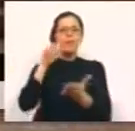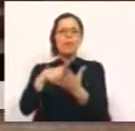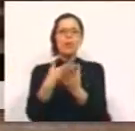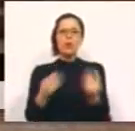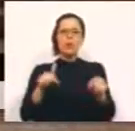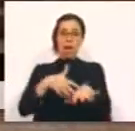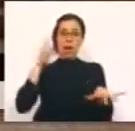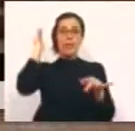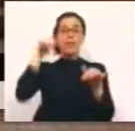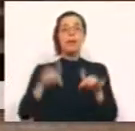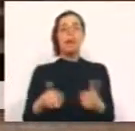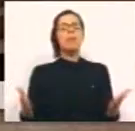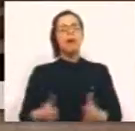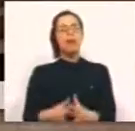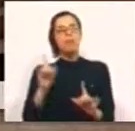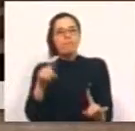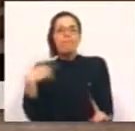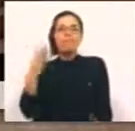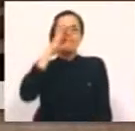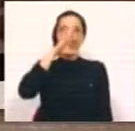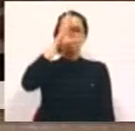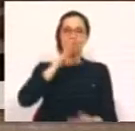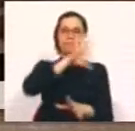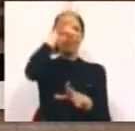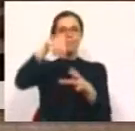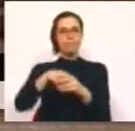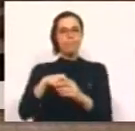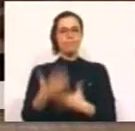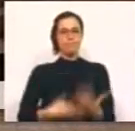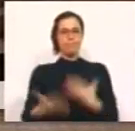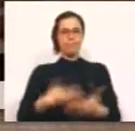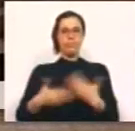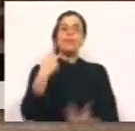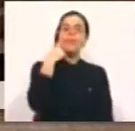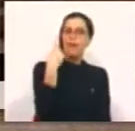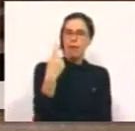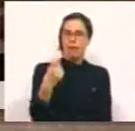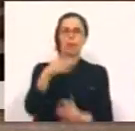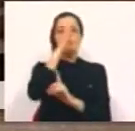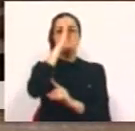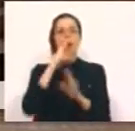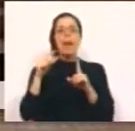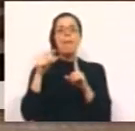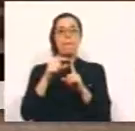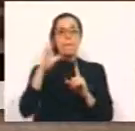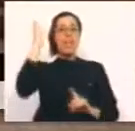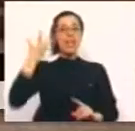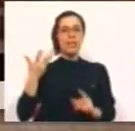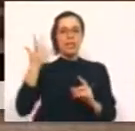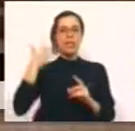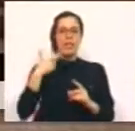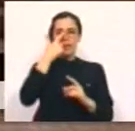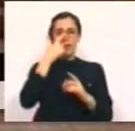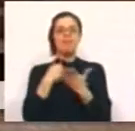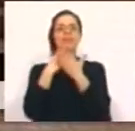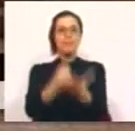resoluções desta Assembleia, seria se o Governo se envolvesse ativamente no reconhecimento do Estado da Palestina como forma de